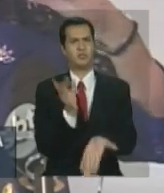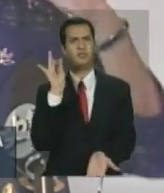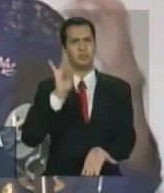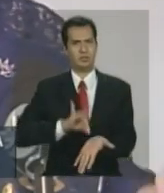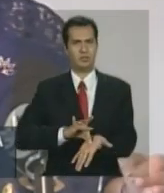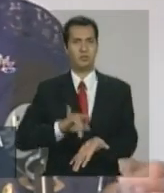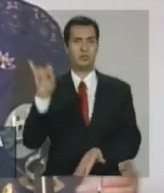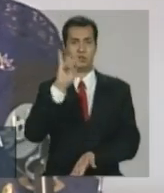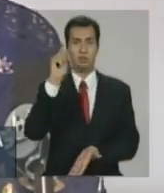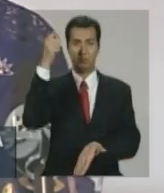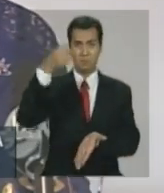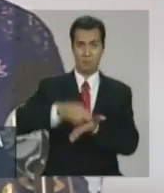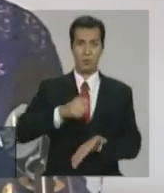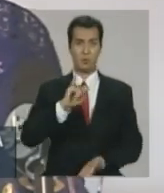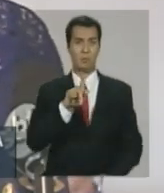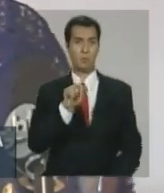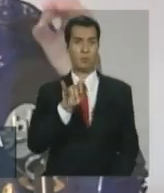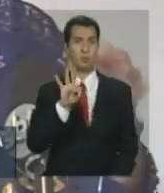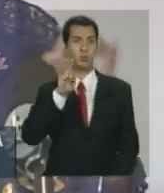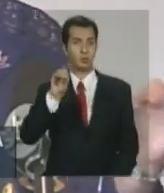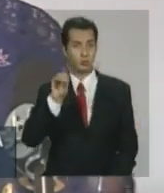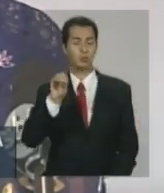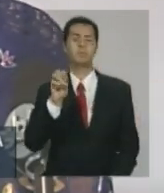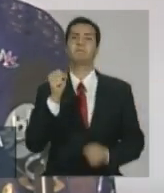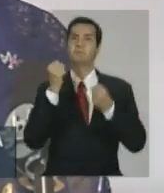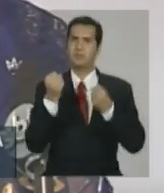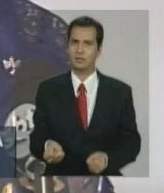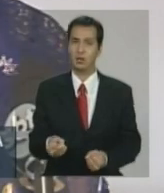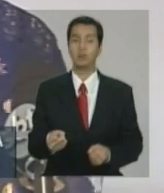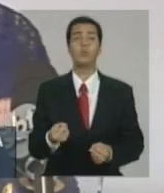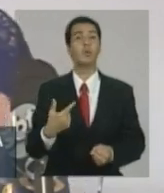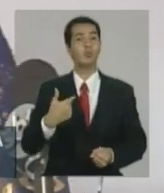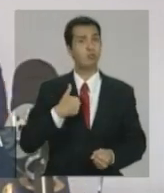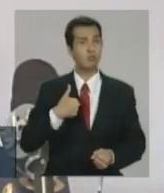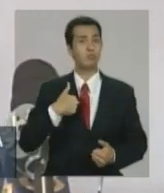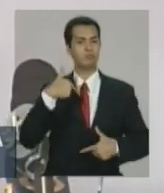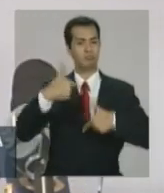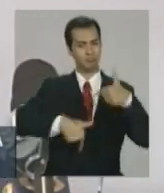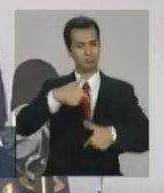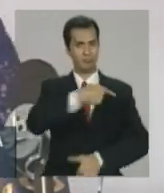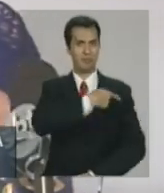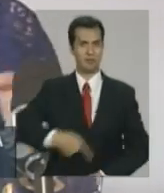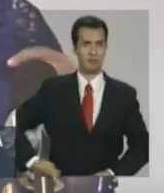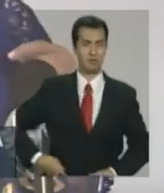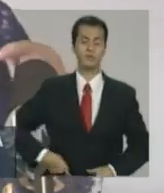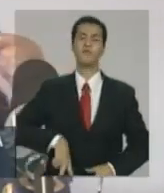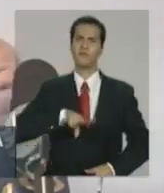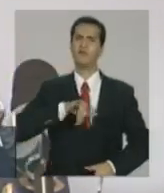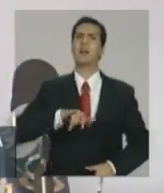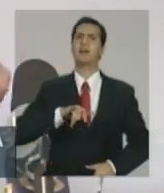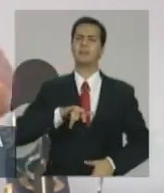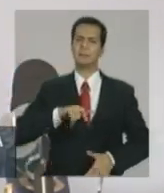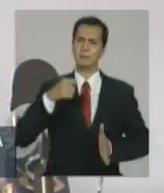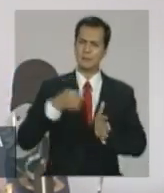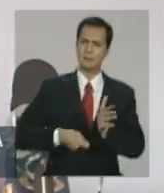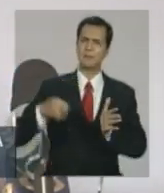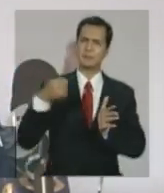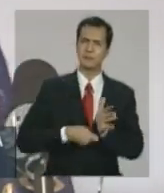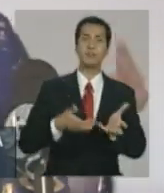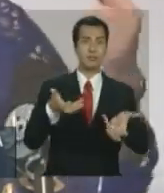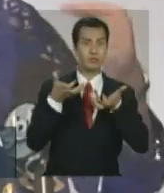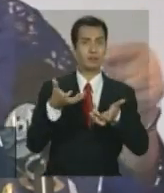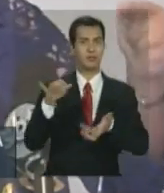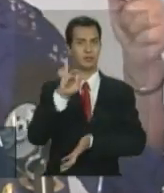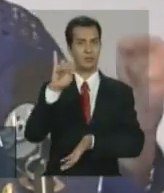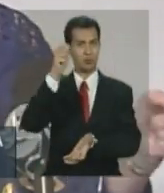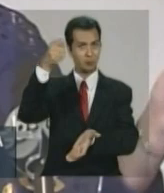o possível para reduzi-la. Eu sei perfeitamente que, devido ao fato de que